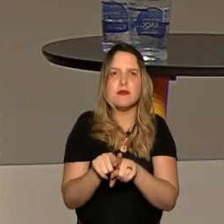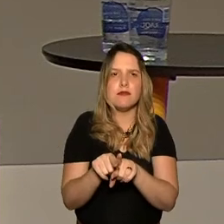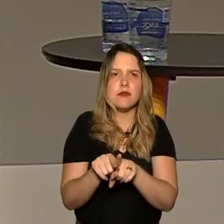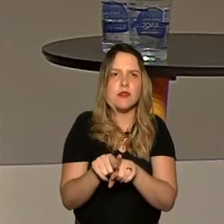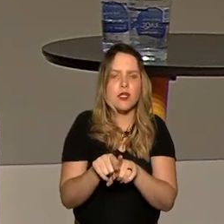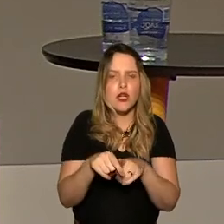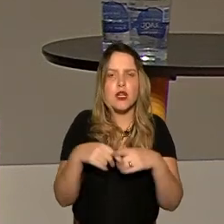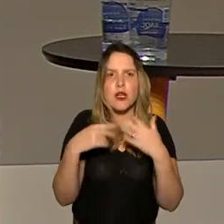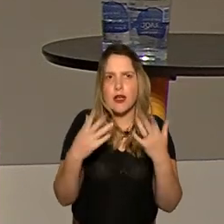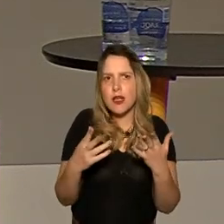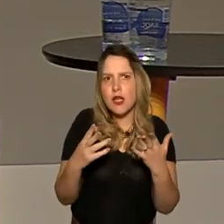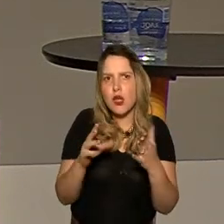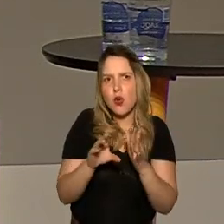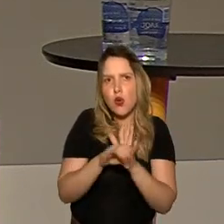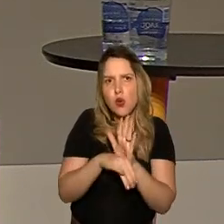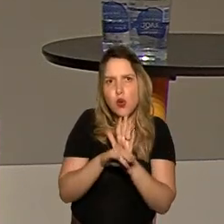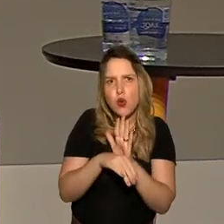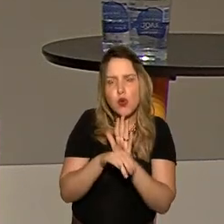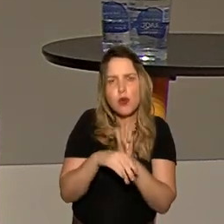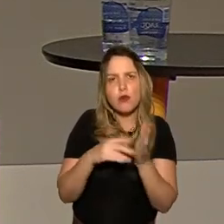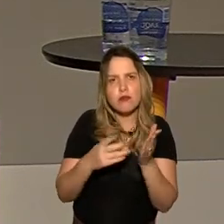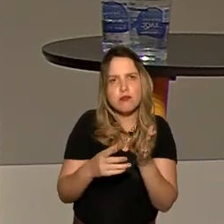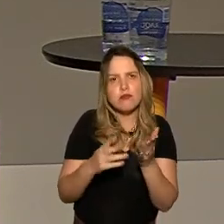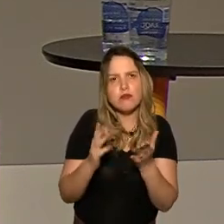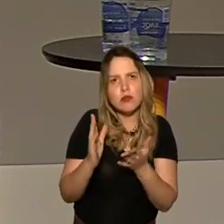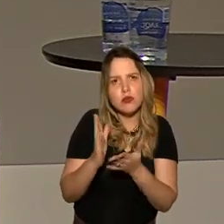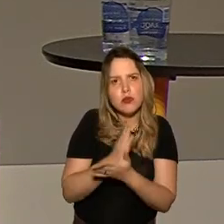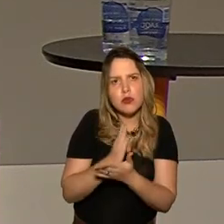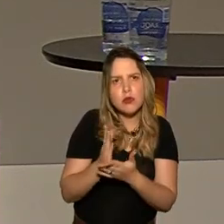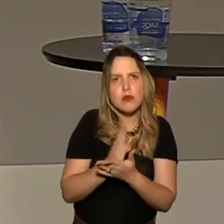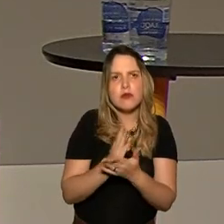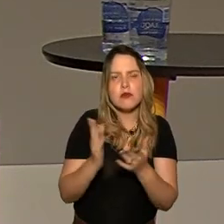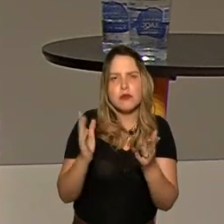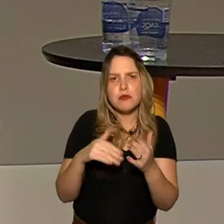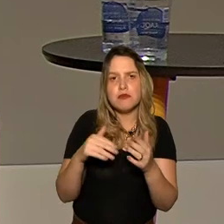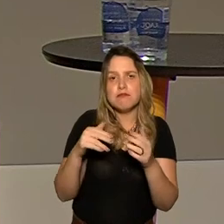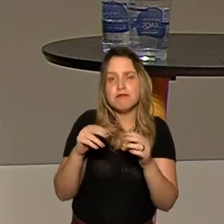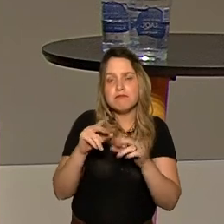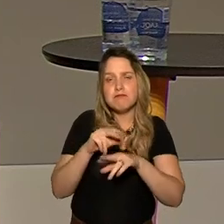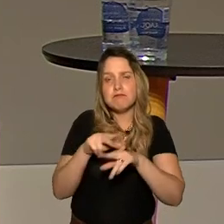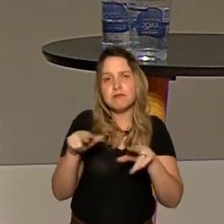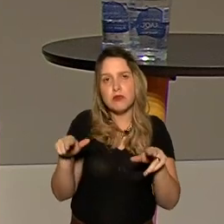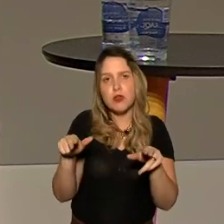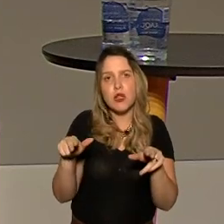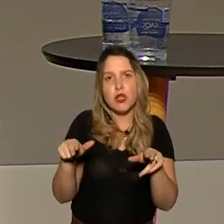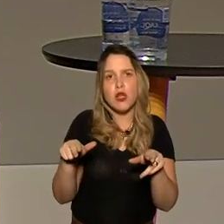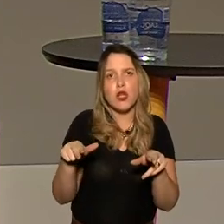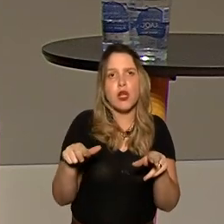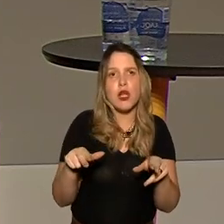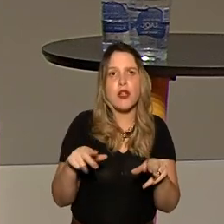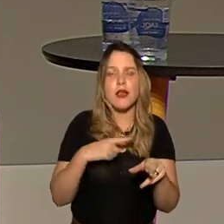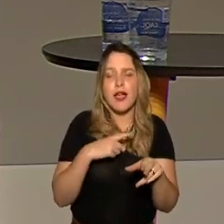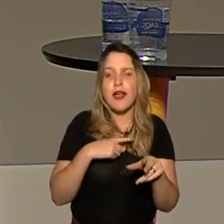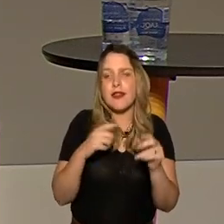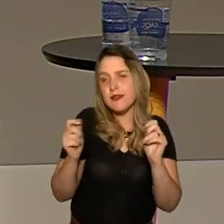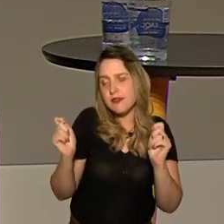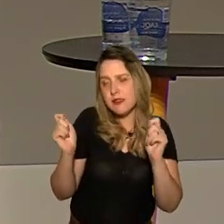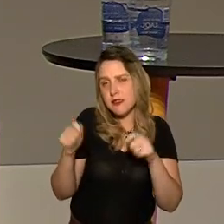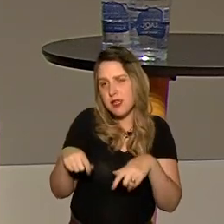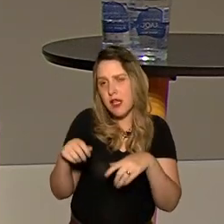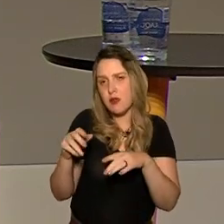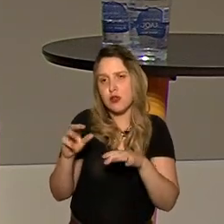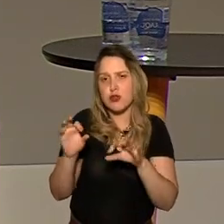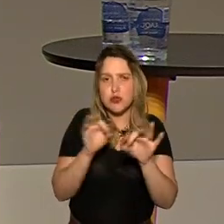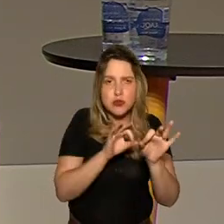né Eu não tenho exatamente uma receita embora eu esteja ocupado disso né de fazer uma pesquisa de Mestrado de